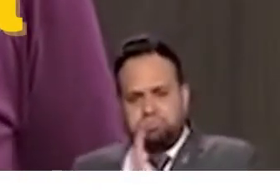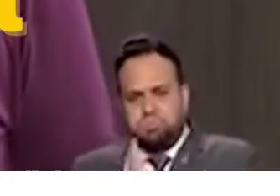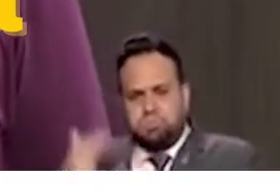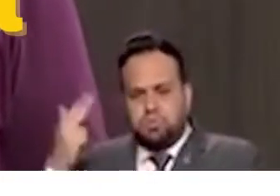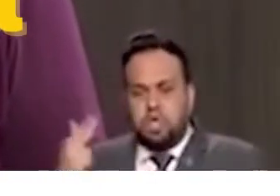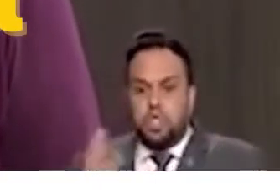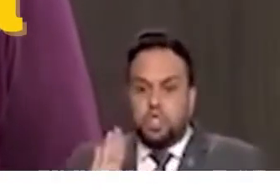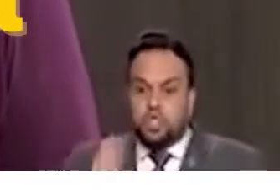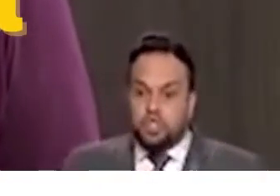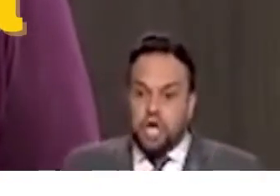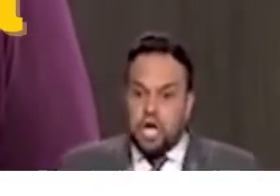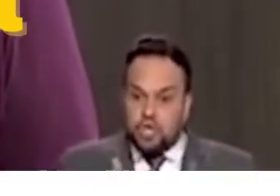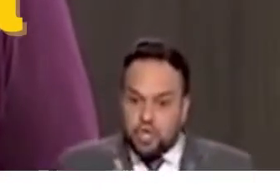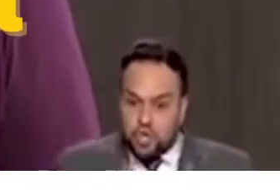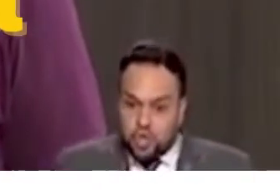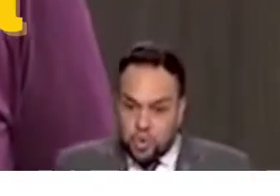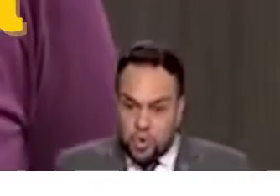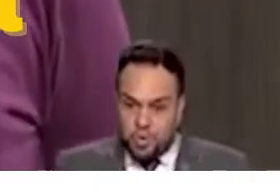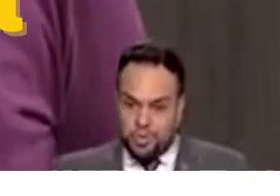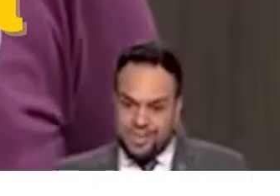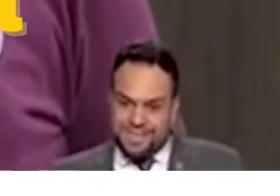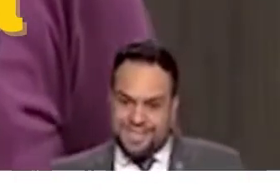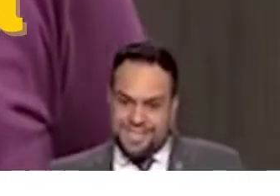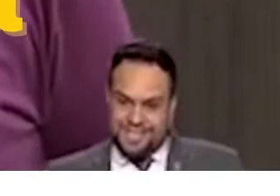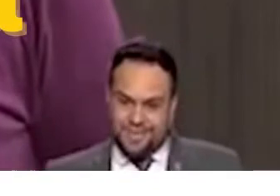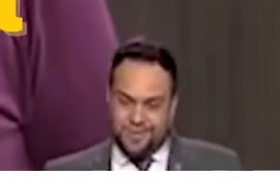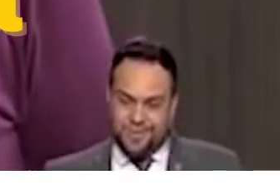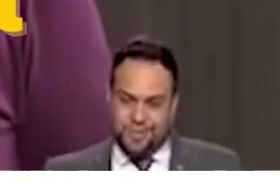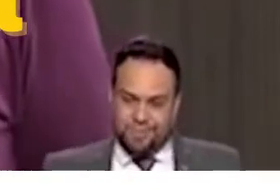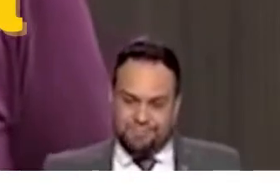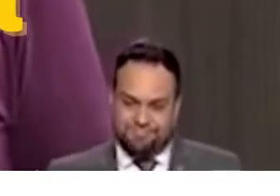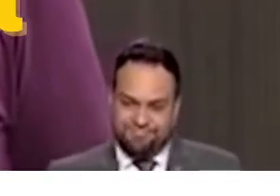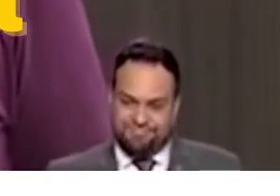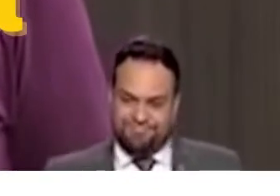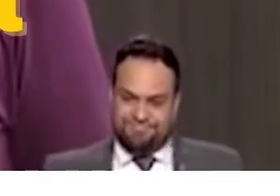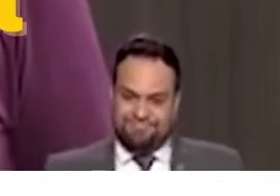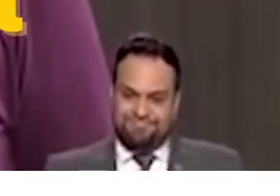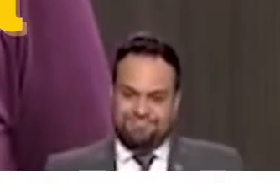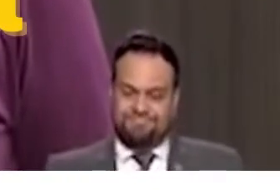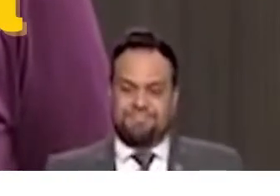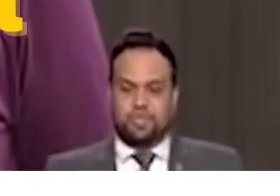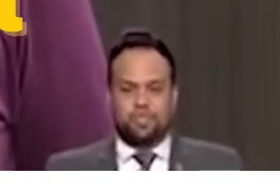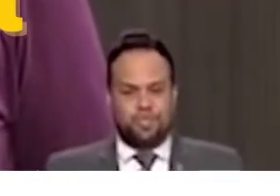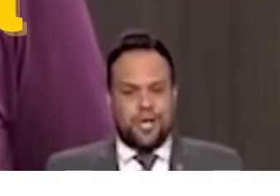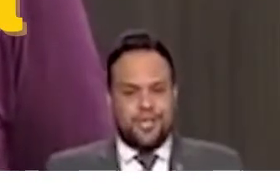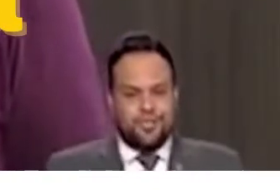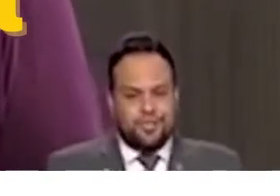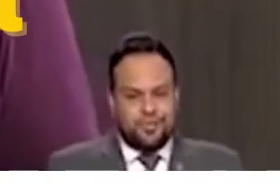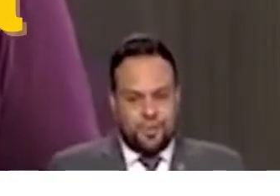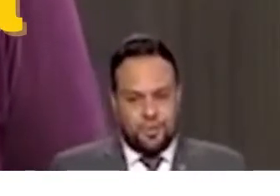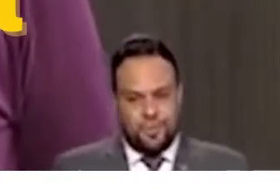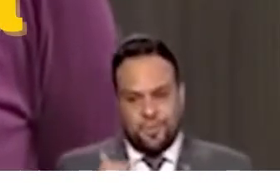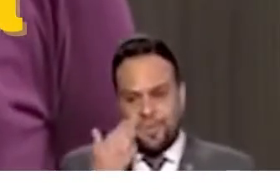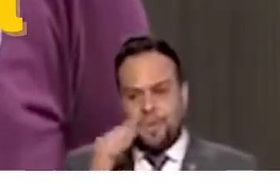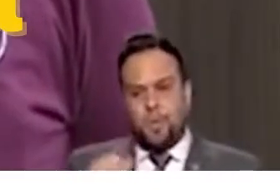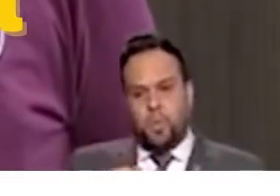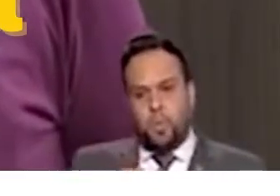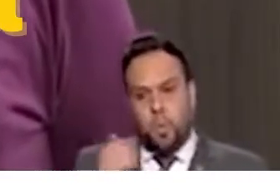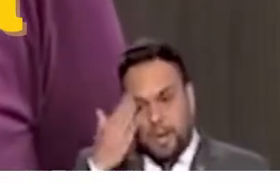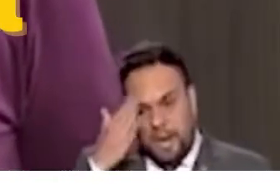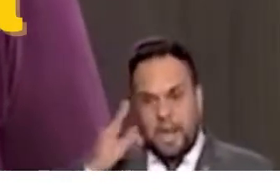18 cirurgias abdominais por aderência. 18. Ele, graças a Deus, nunca nós